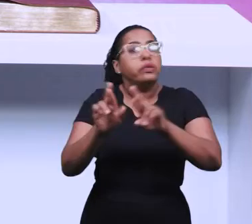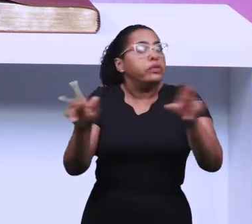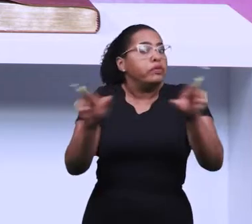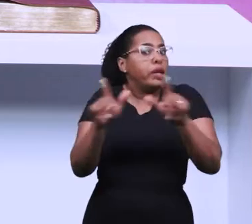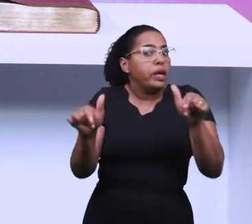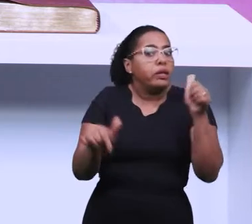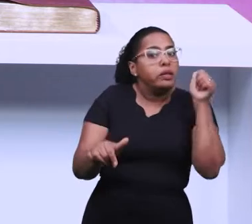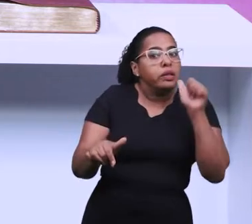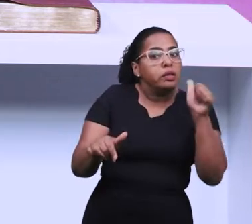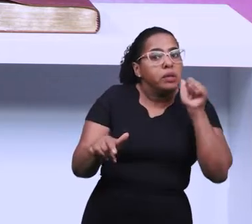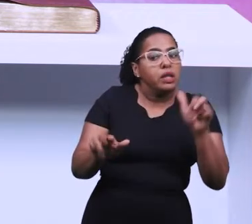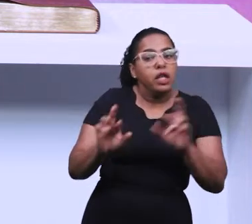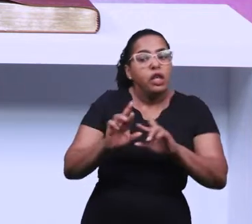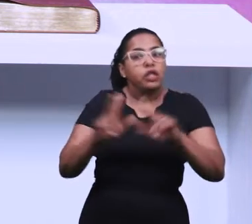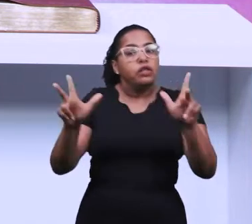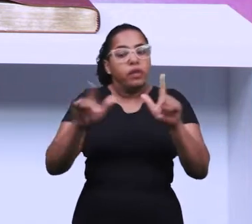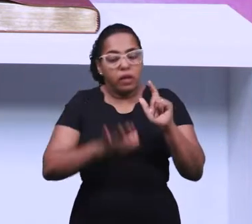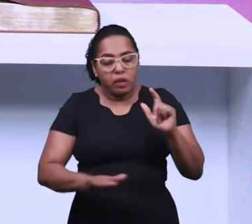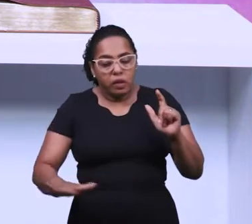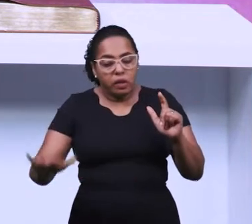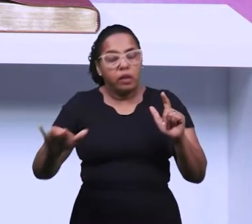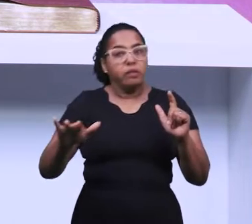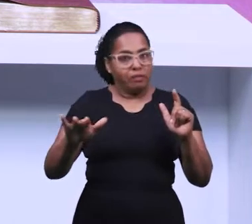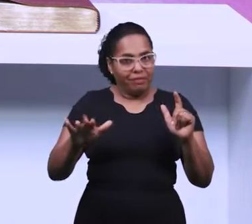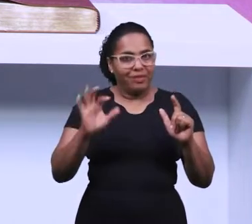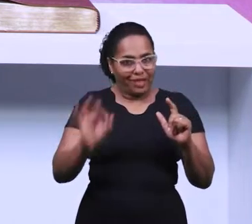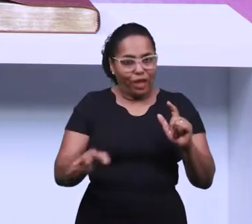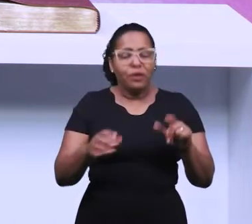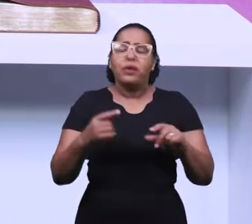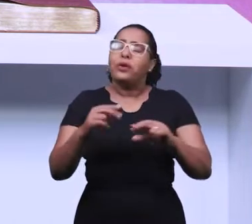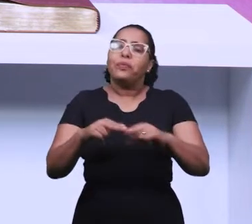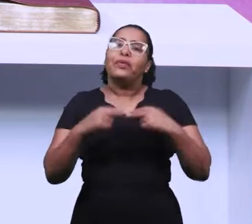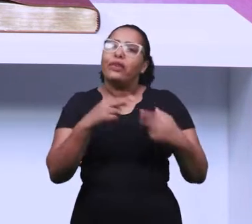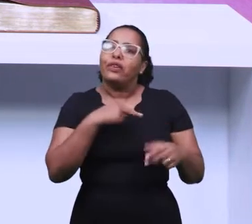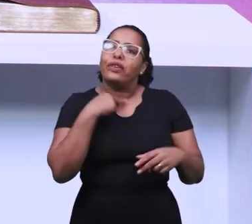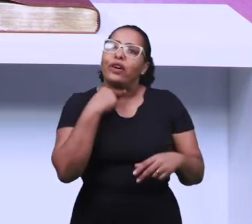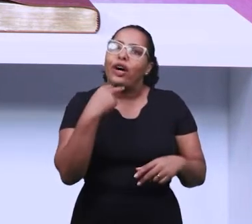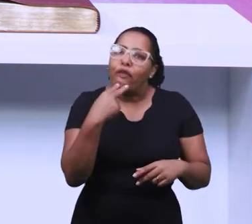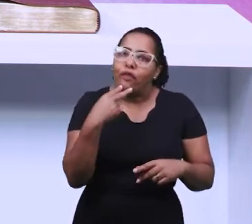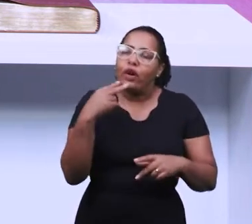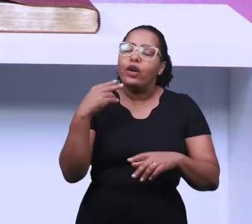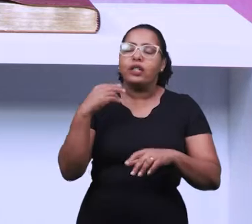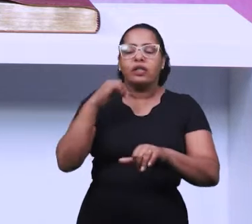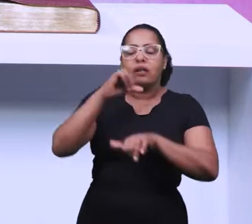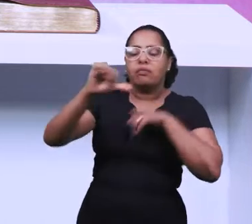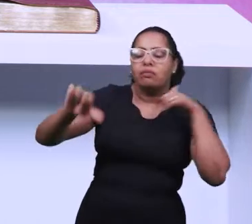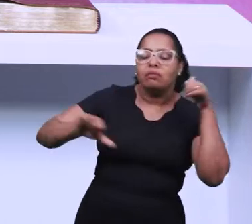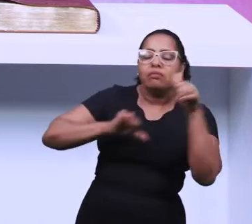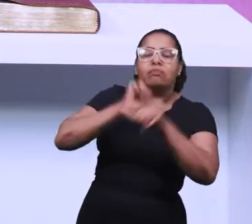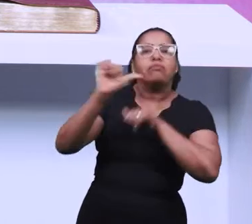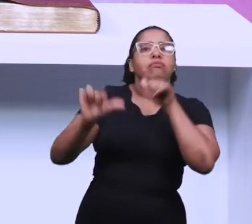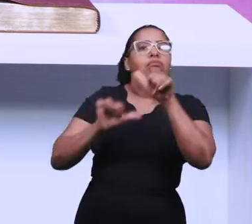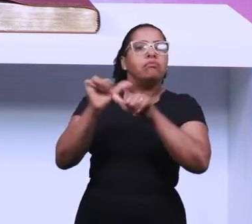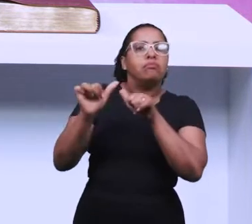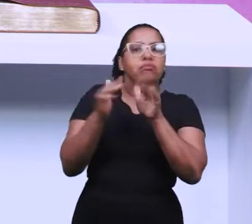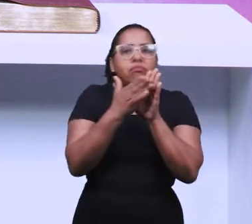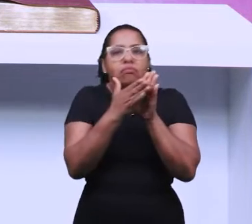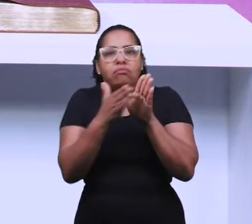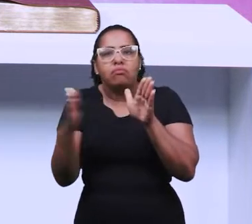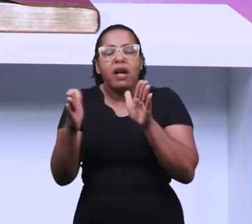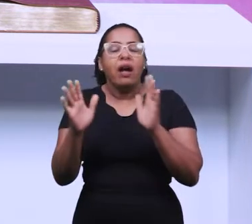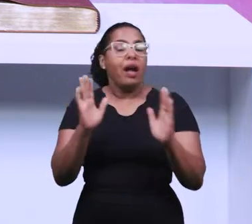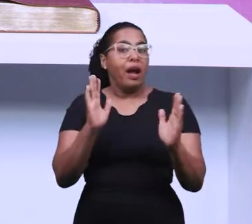vocal diferente das meninas e diferente das crianças intermediárias, porque a voz está em processo de mudança.